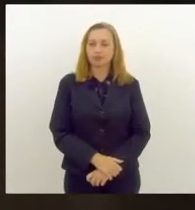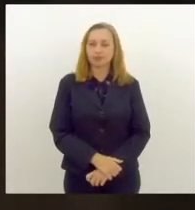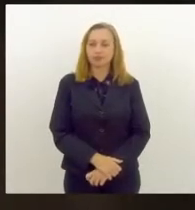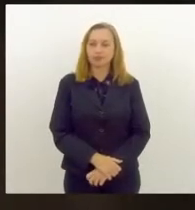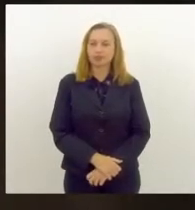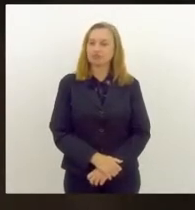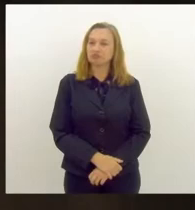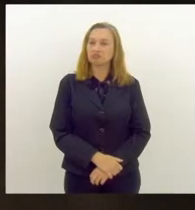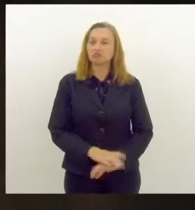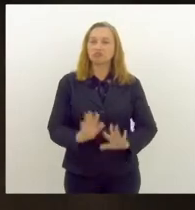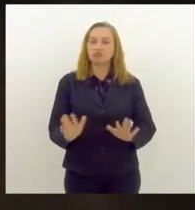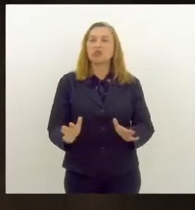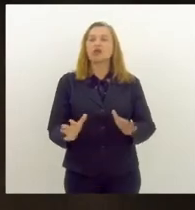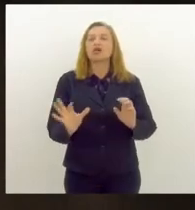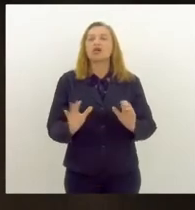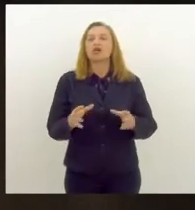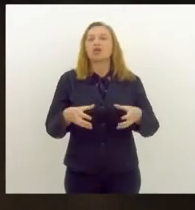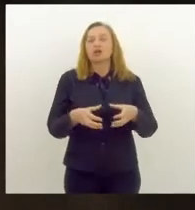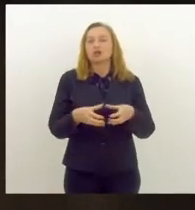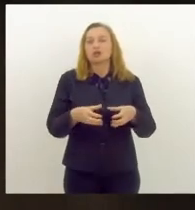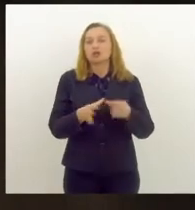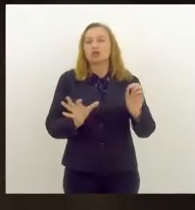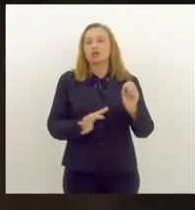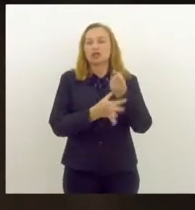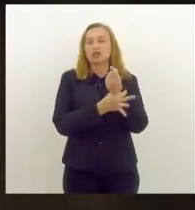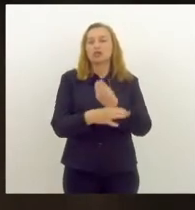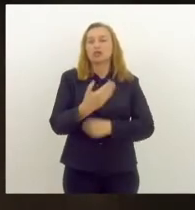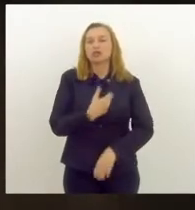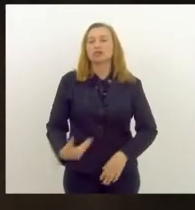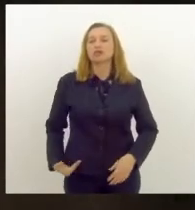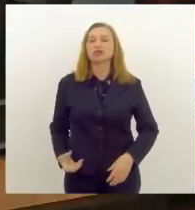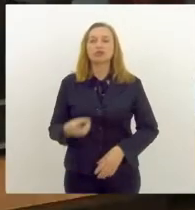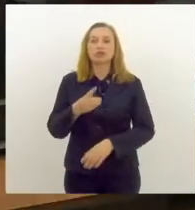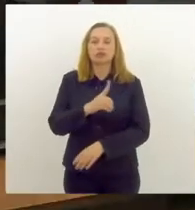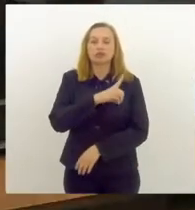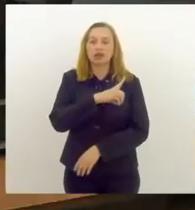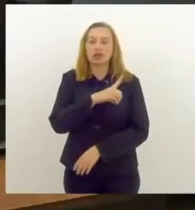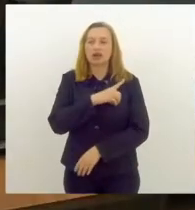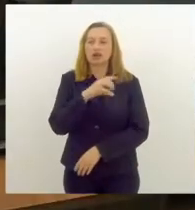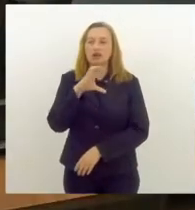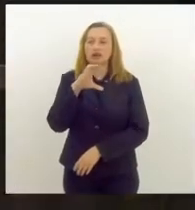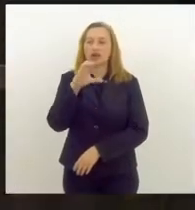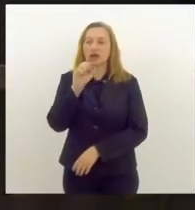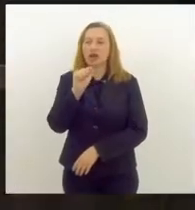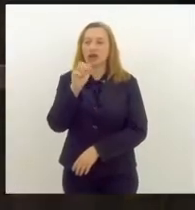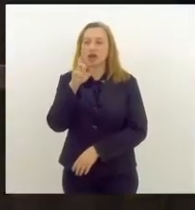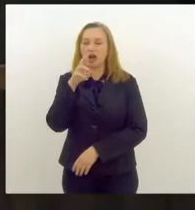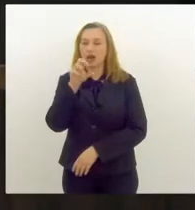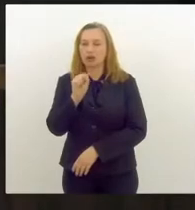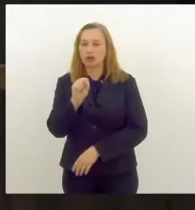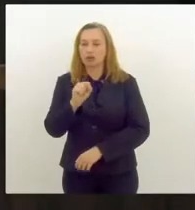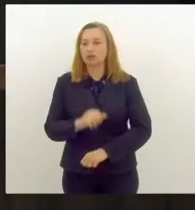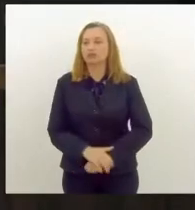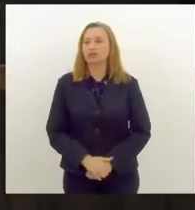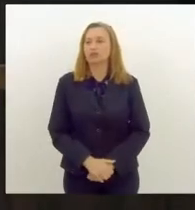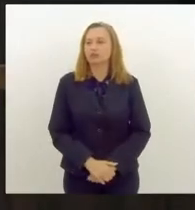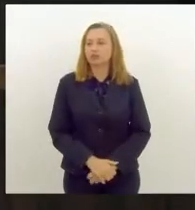Não tem problema. Pela Comissão de Segurança Pública, deputado delegado Carlos Augusto. Deputado delegado Carlos